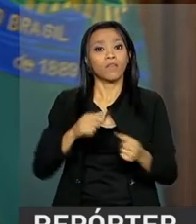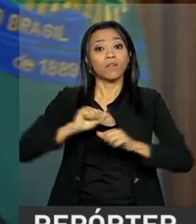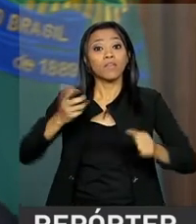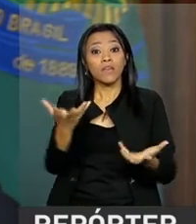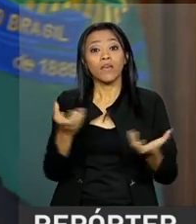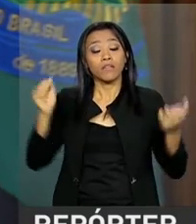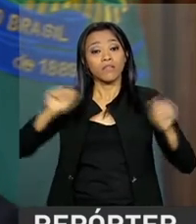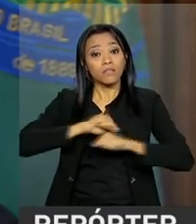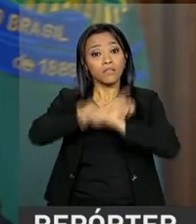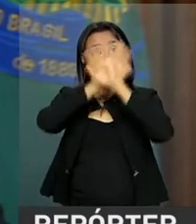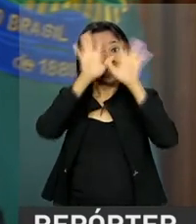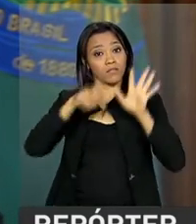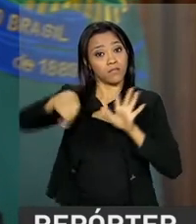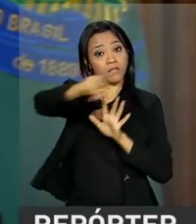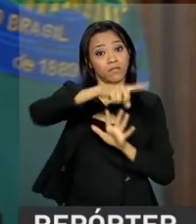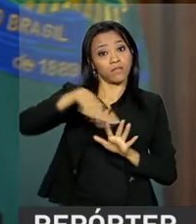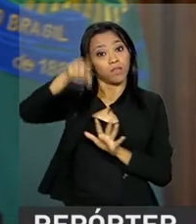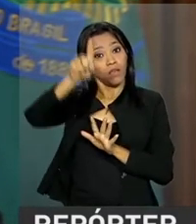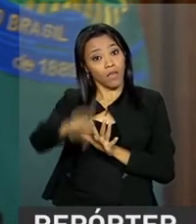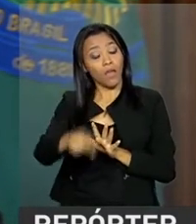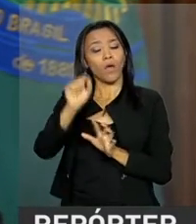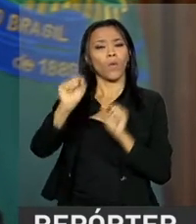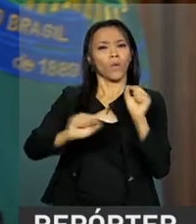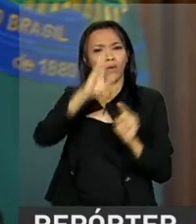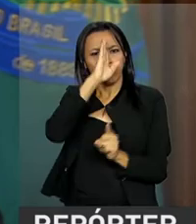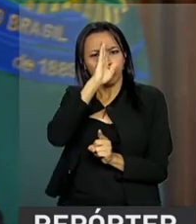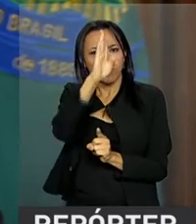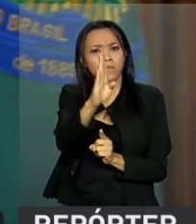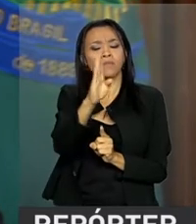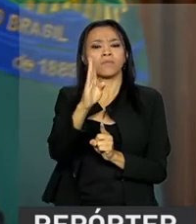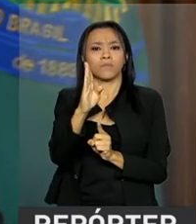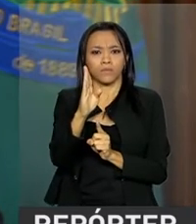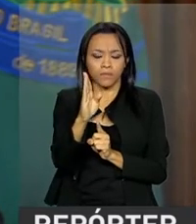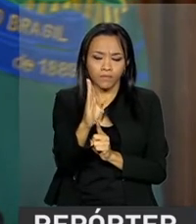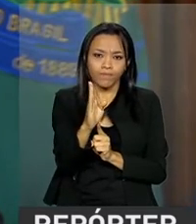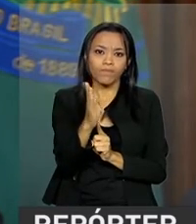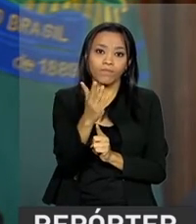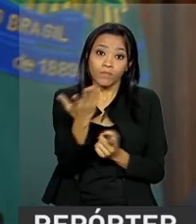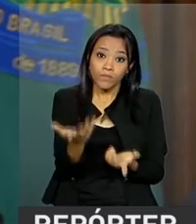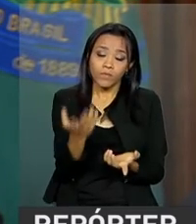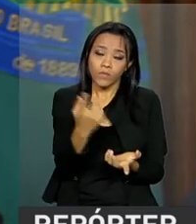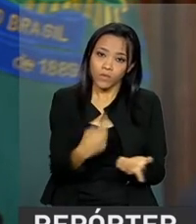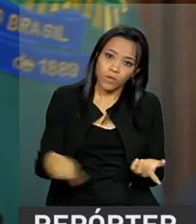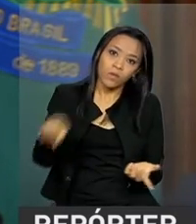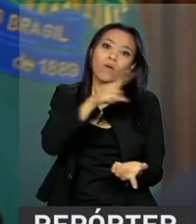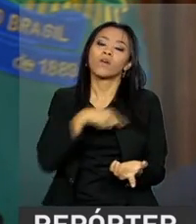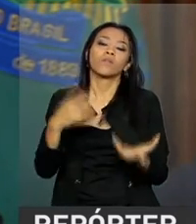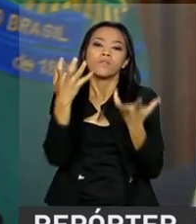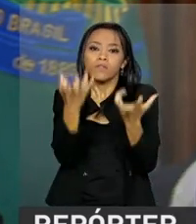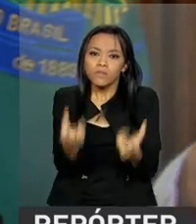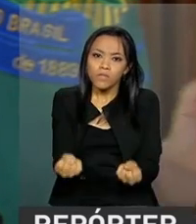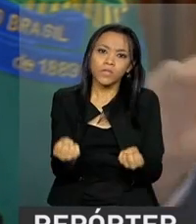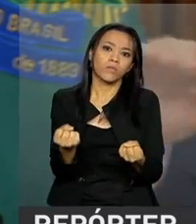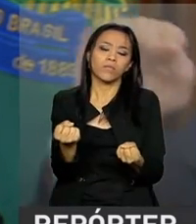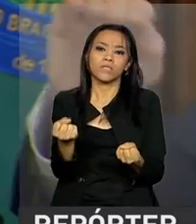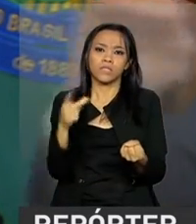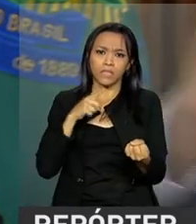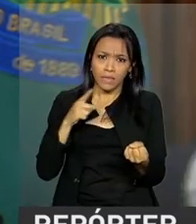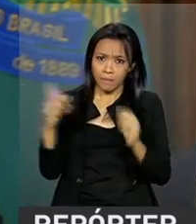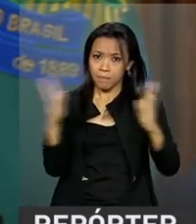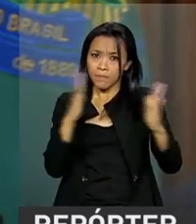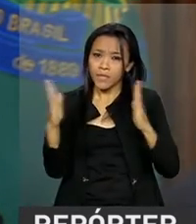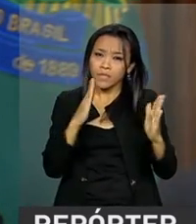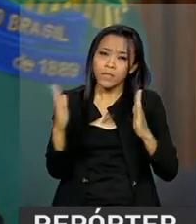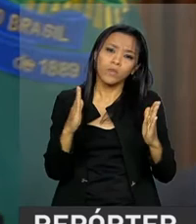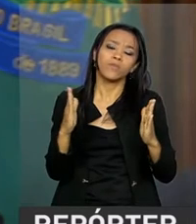claro e esse é um ponto absolutamente fundamental nós vamos agora ter períodos prolongados